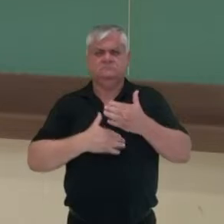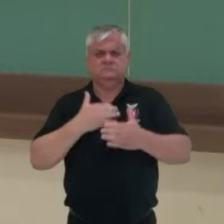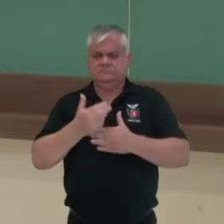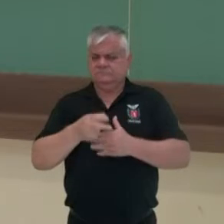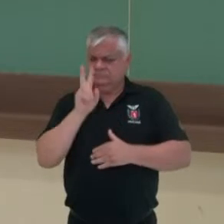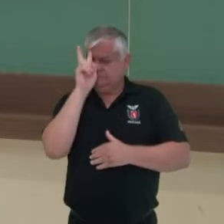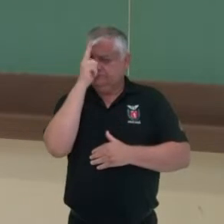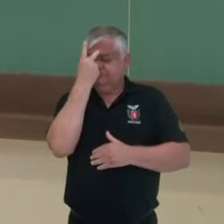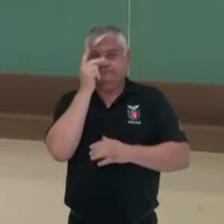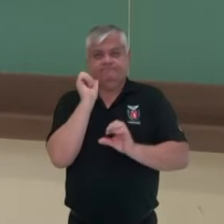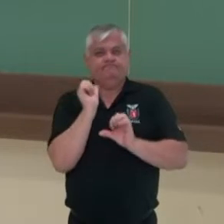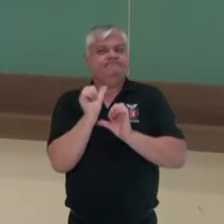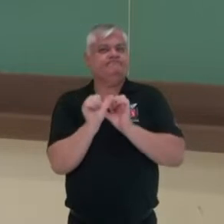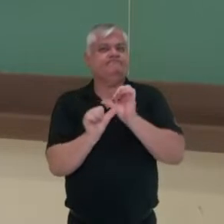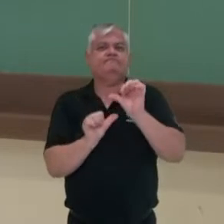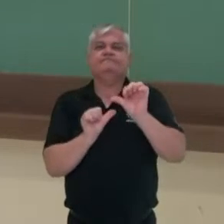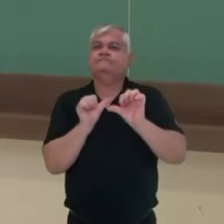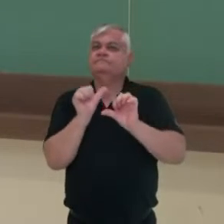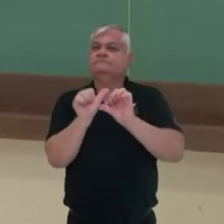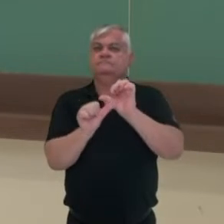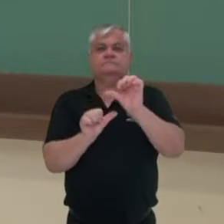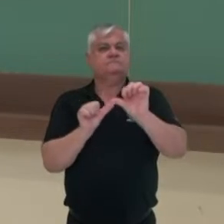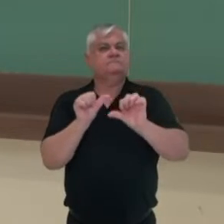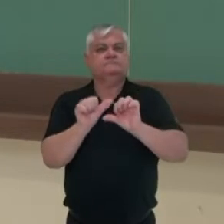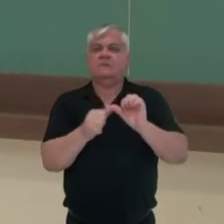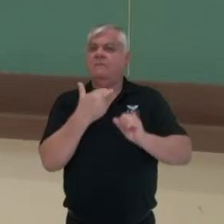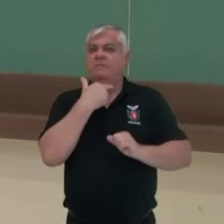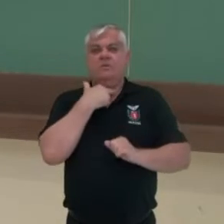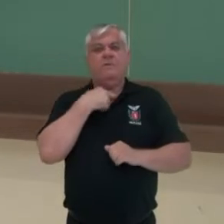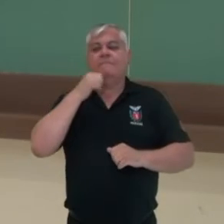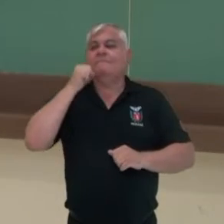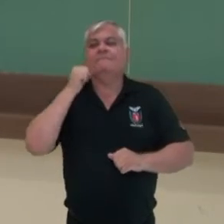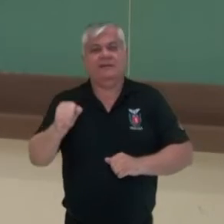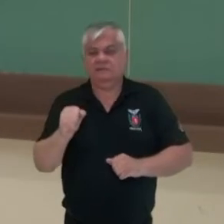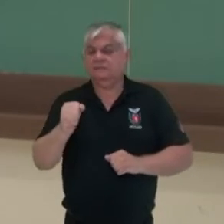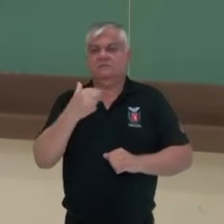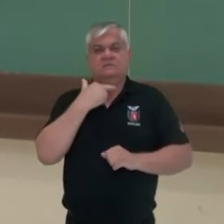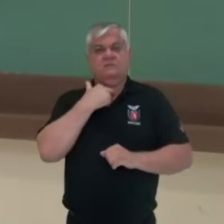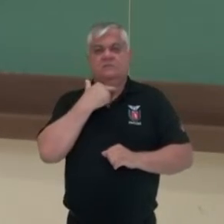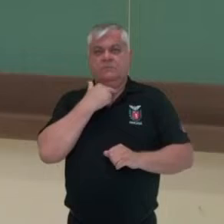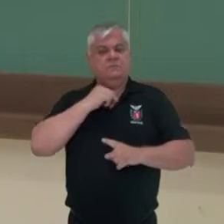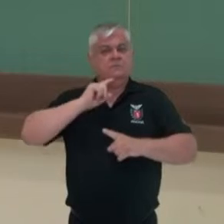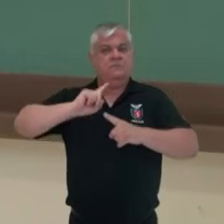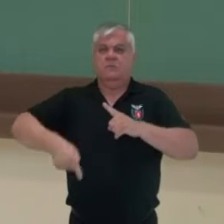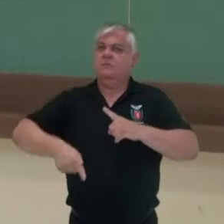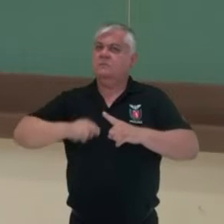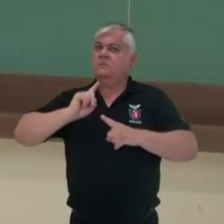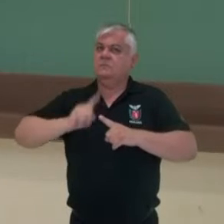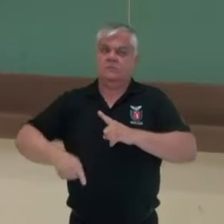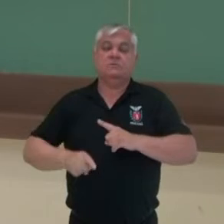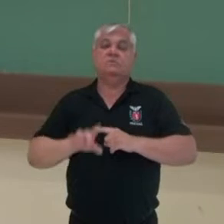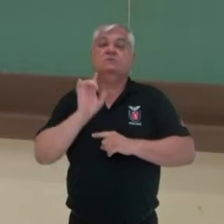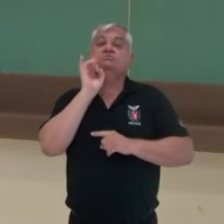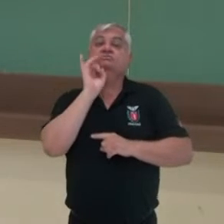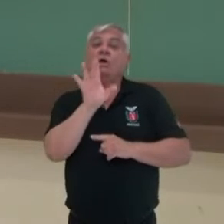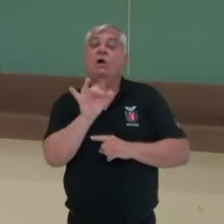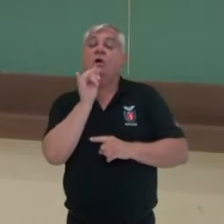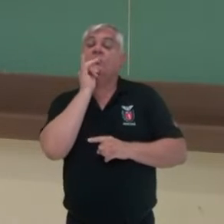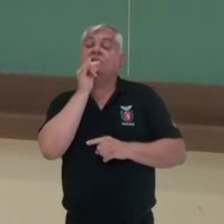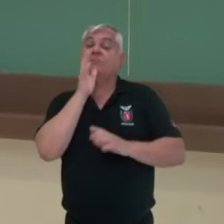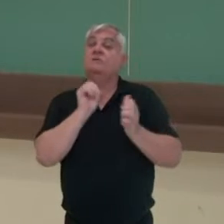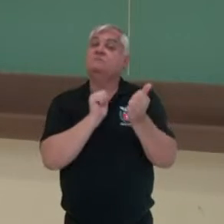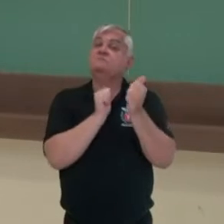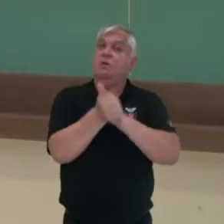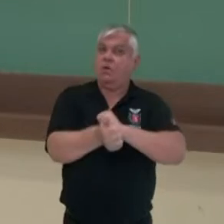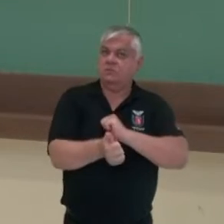mudando. Elas tinham esse cunho e elas foram mudando e daí foram sendo proibidas e foi virando mais na questão do esporte,